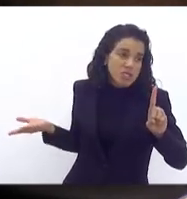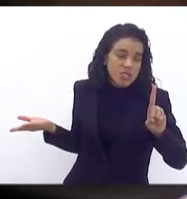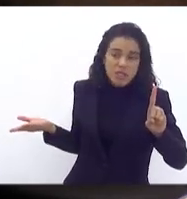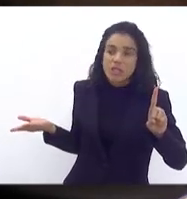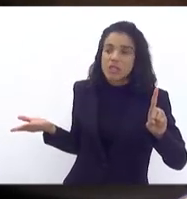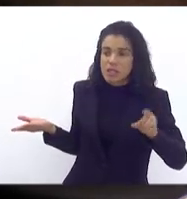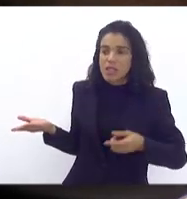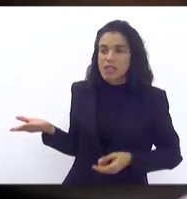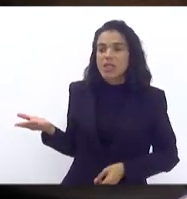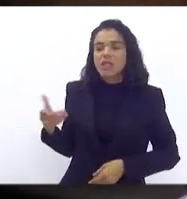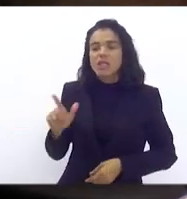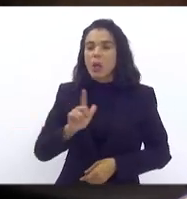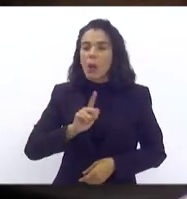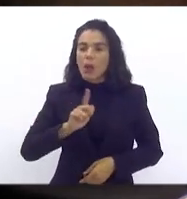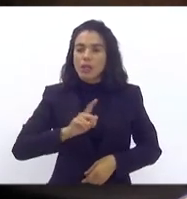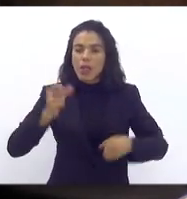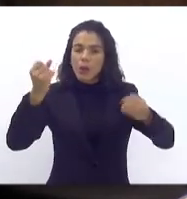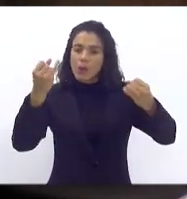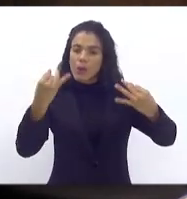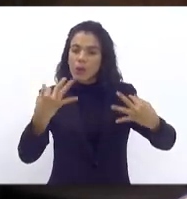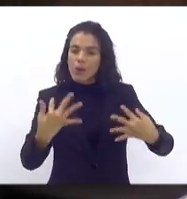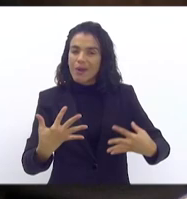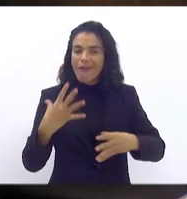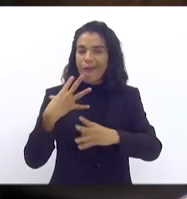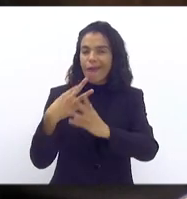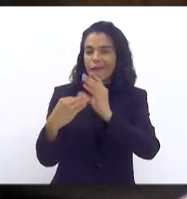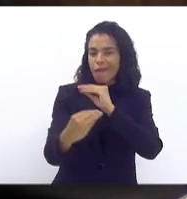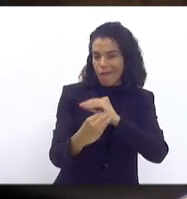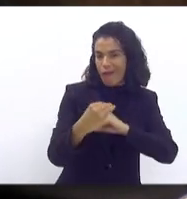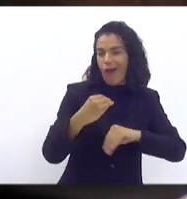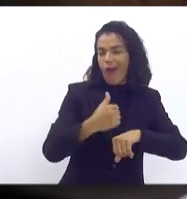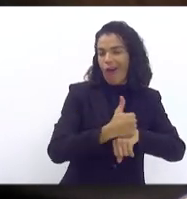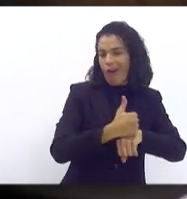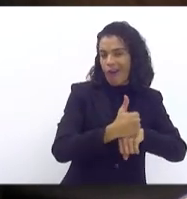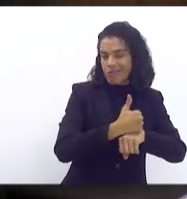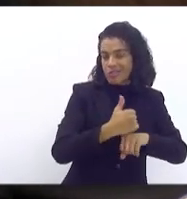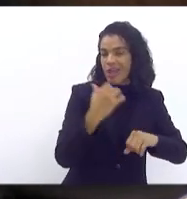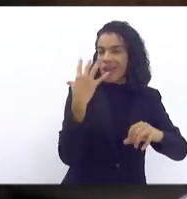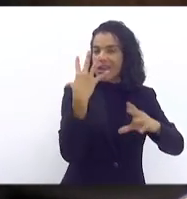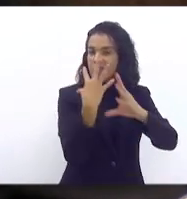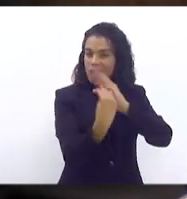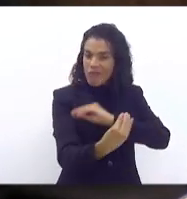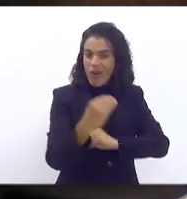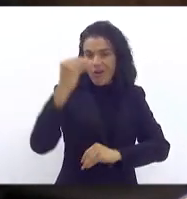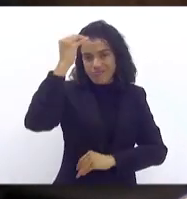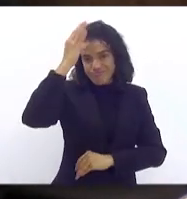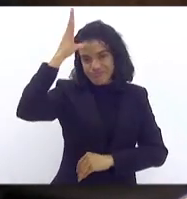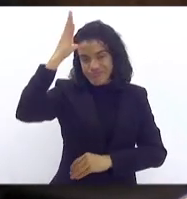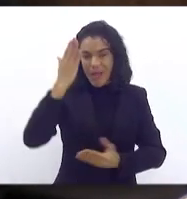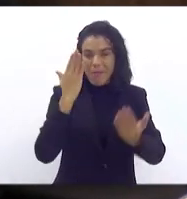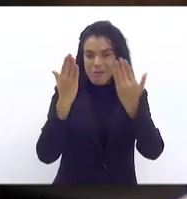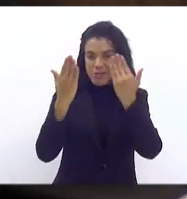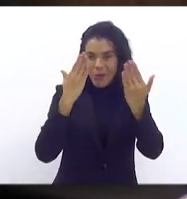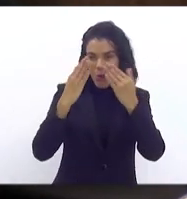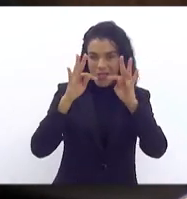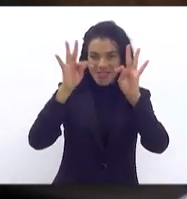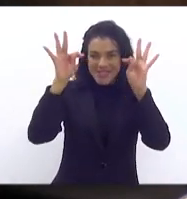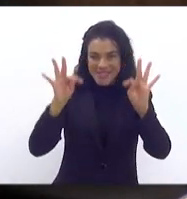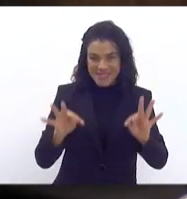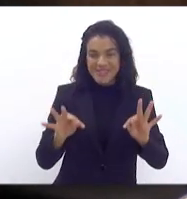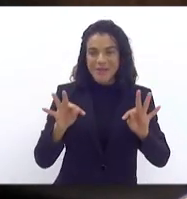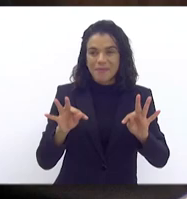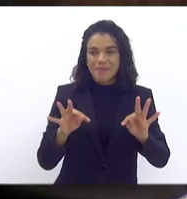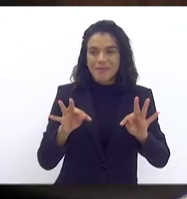eu começo a ter uma explicação que foge da técnica que foge do conhecimento da psicologia do testemunho e acaba